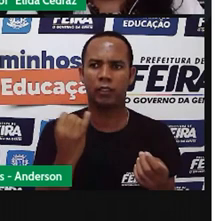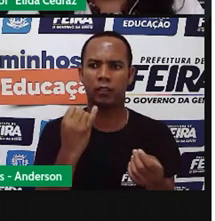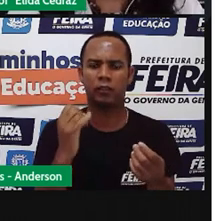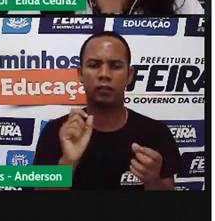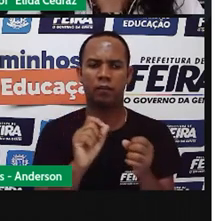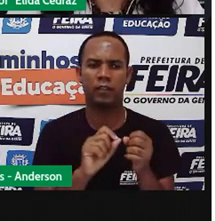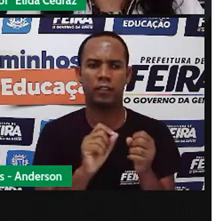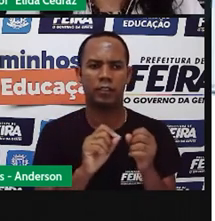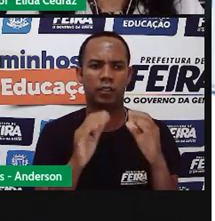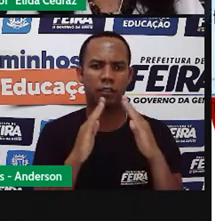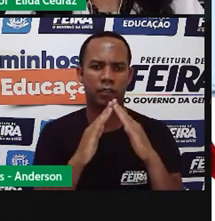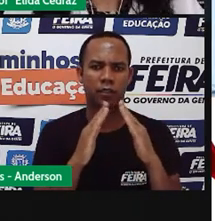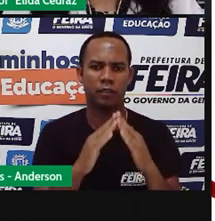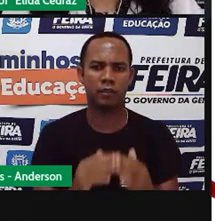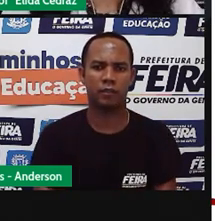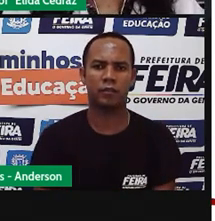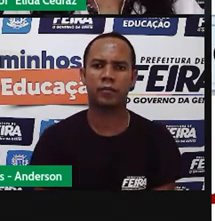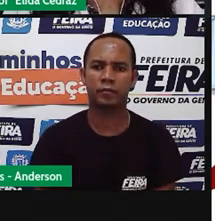casa.